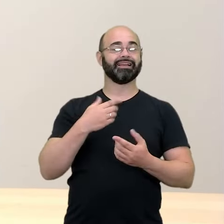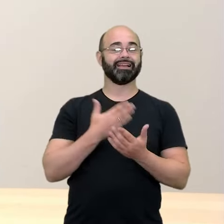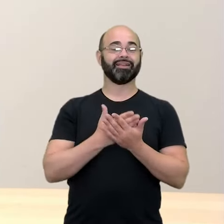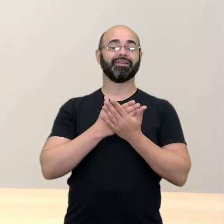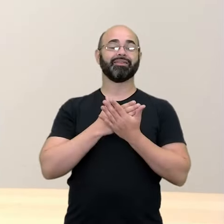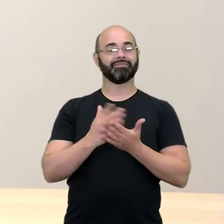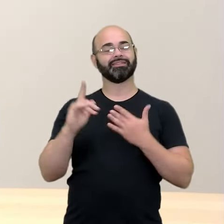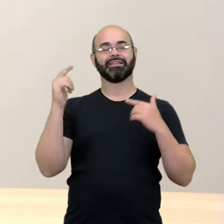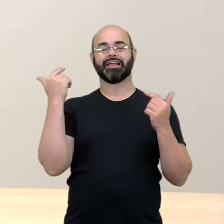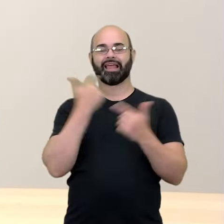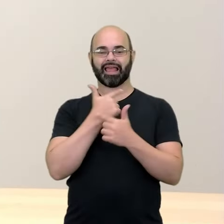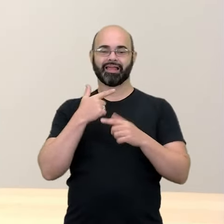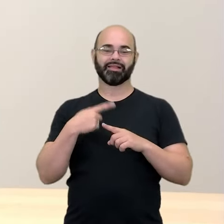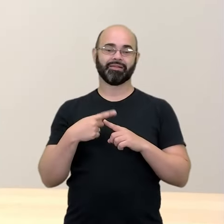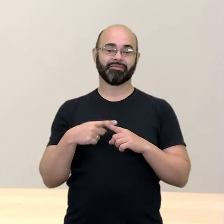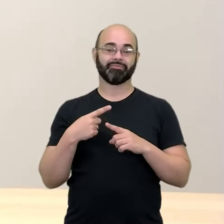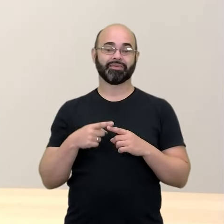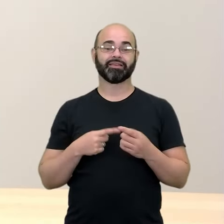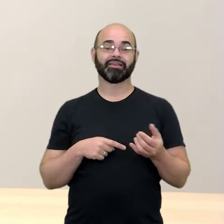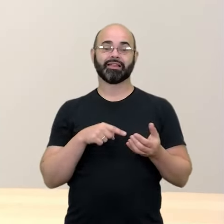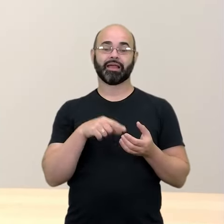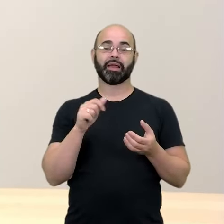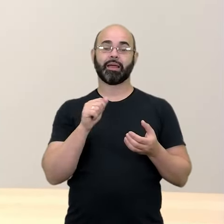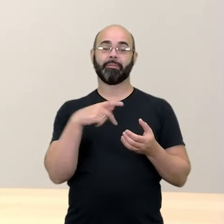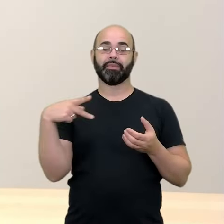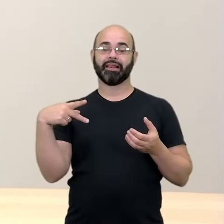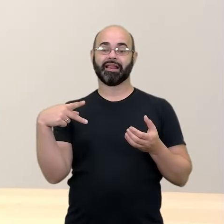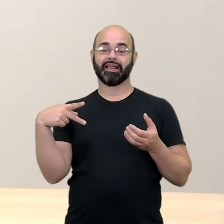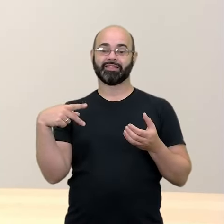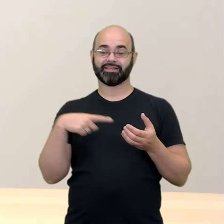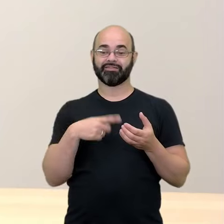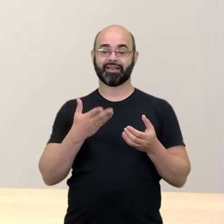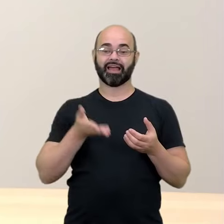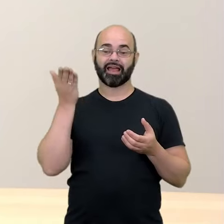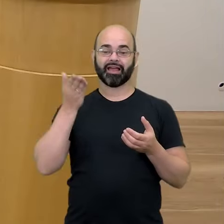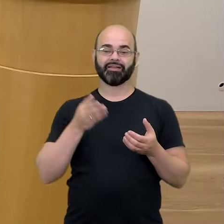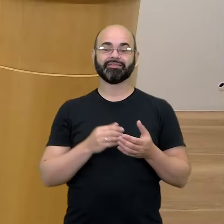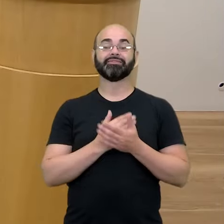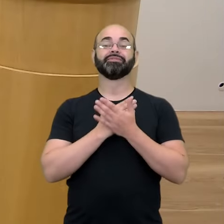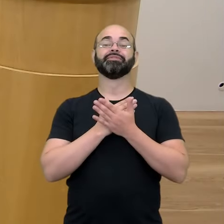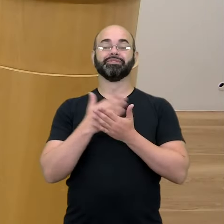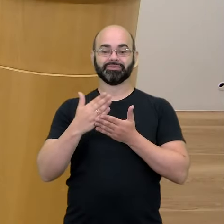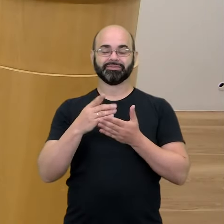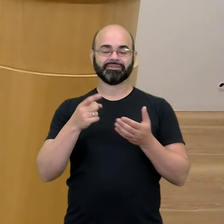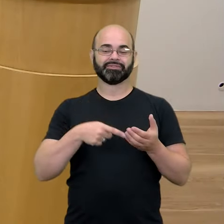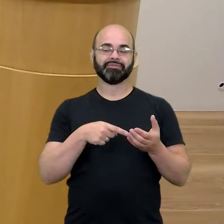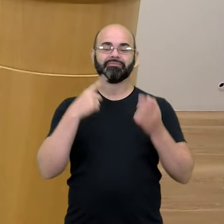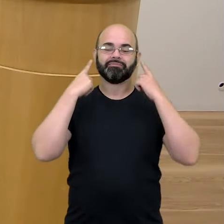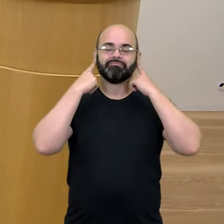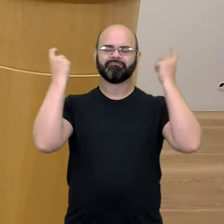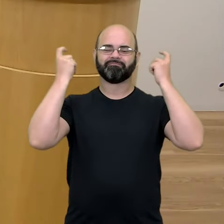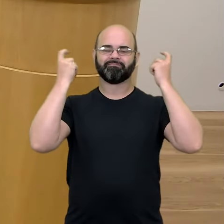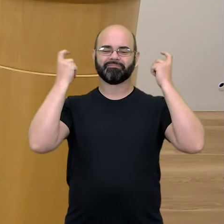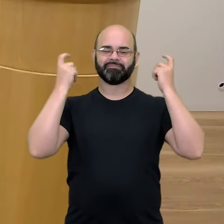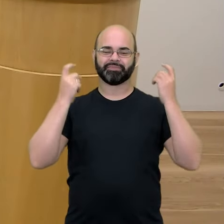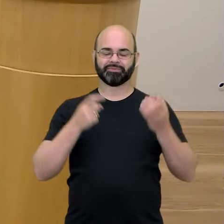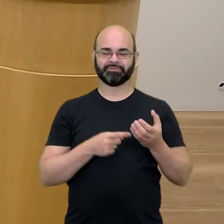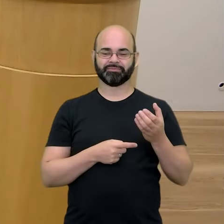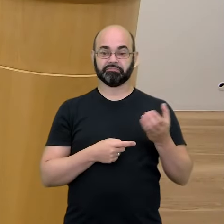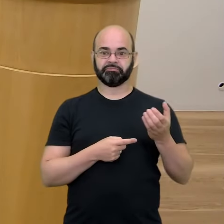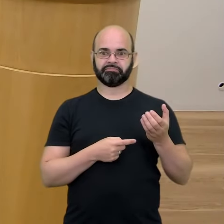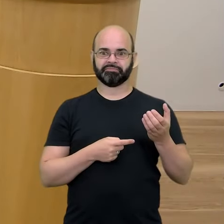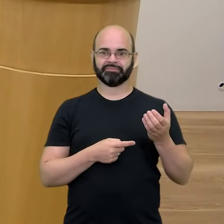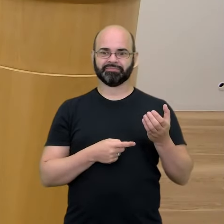eu liguei o aplicativo, meu volume estava alto e só fez um pam! É verdade. Nossa, deixou o áudio alto aqui, eu dei um